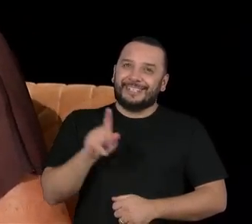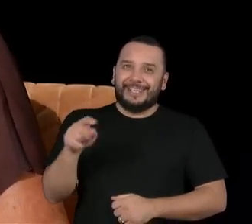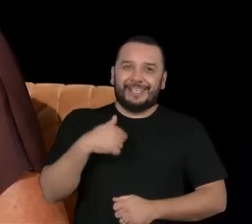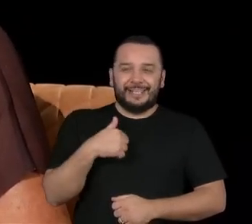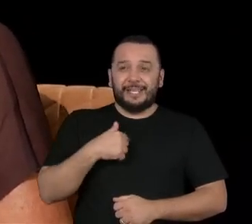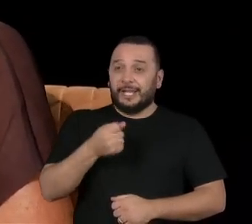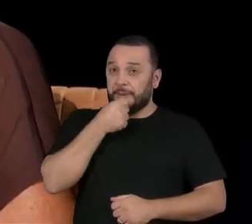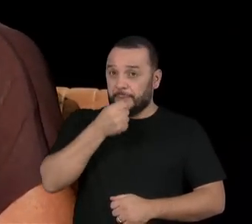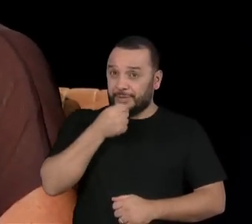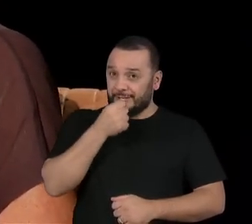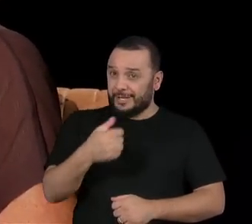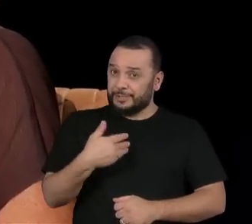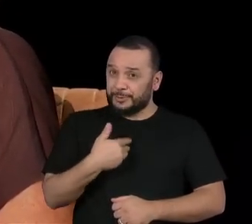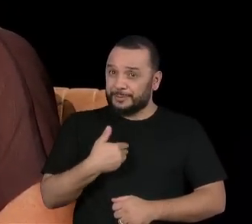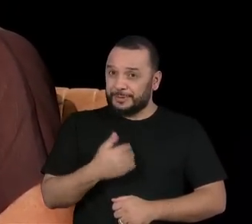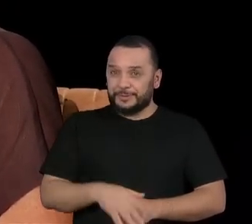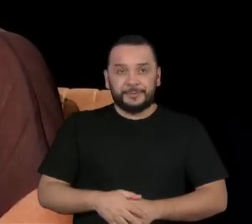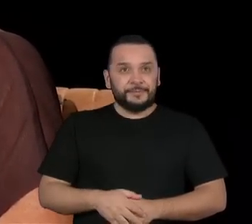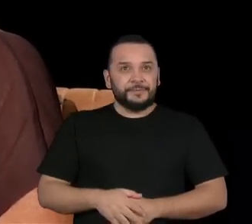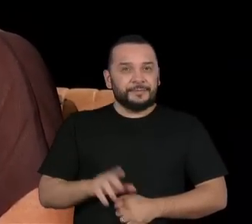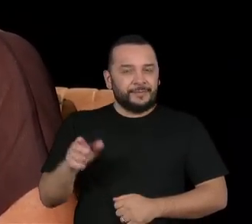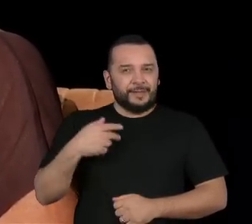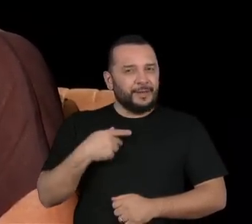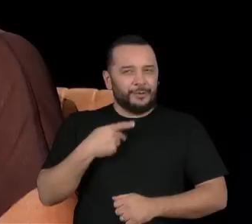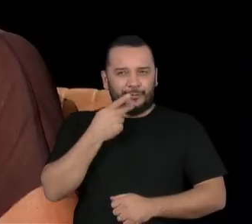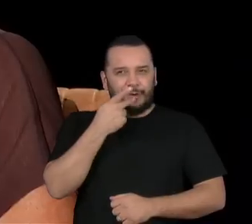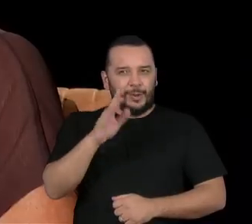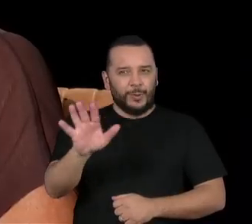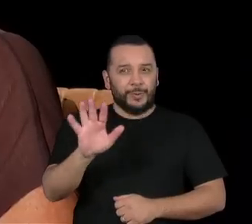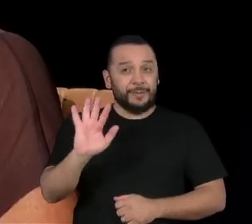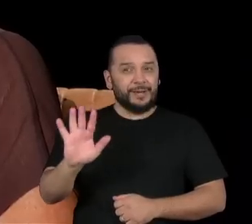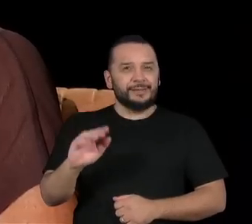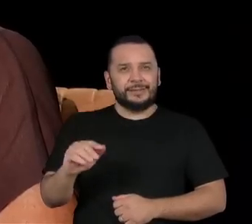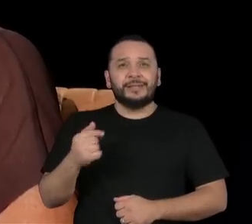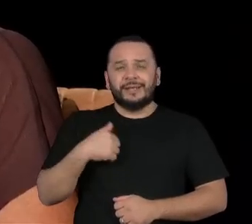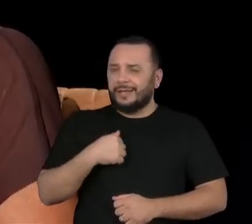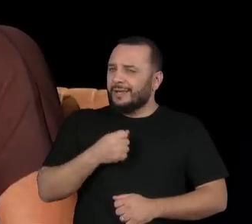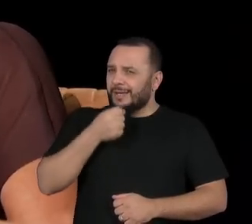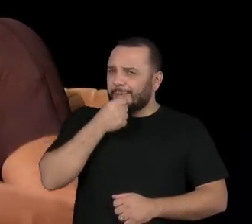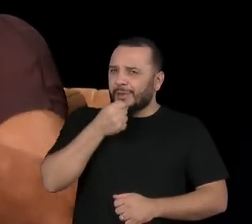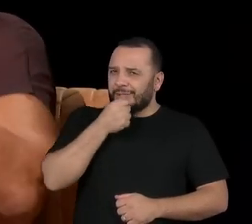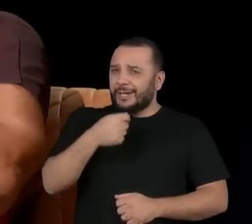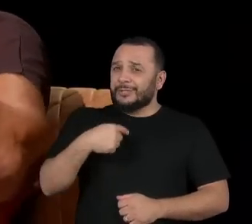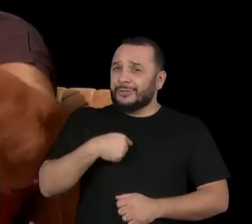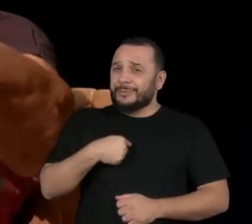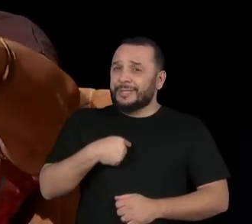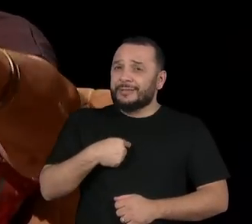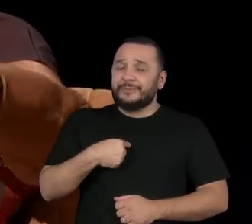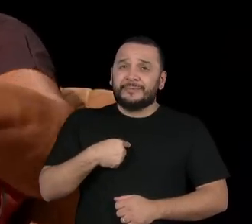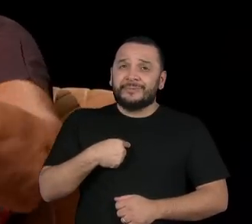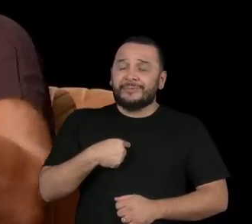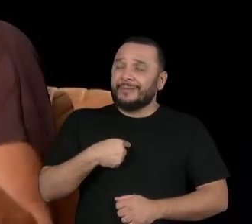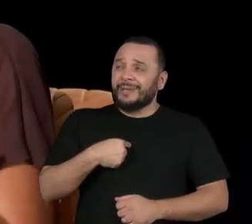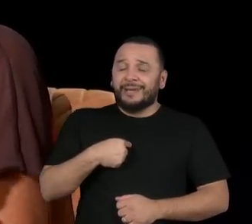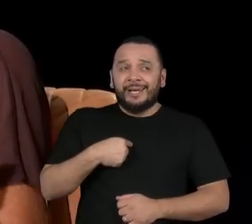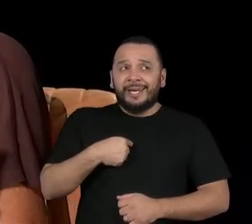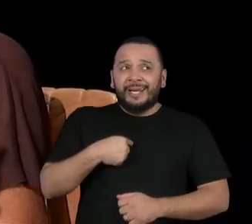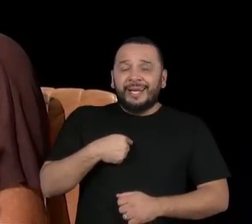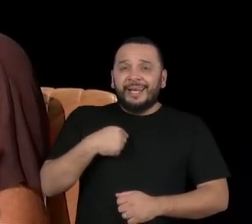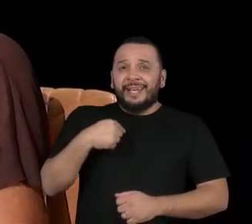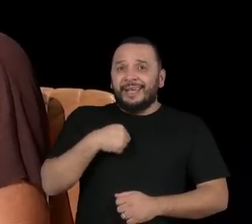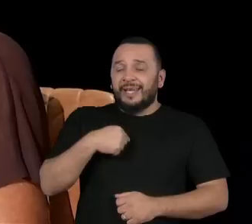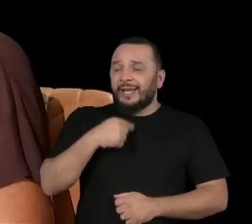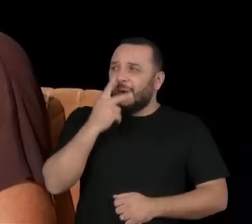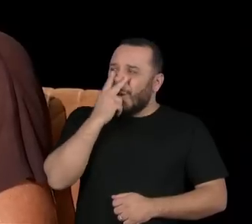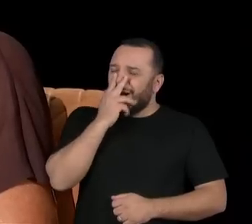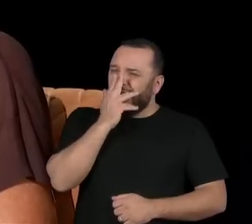comigo, ele não falou isso, mas ele fez uma matéria comigo que eu estava assim, fazendo, eu acho que eu